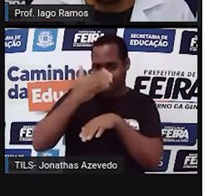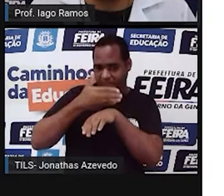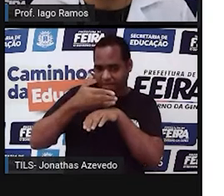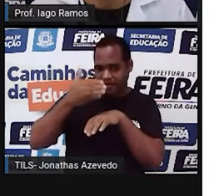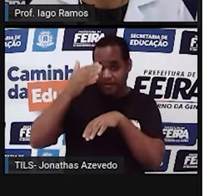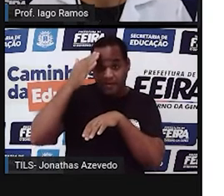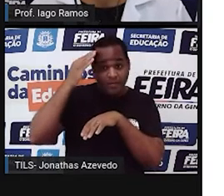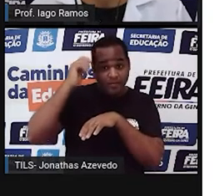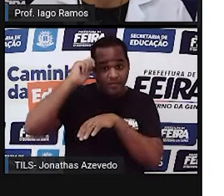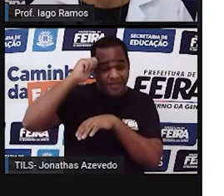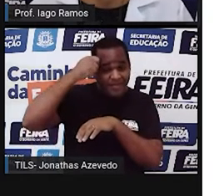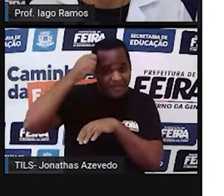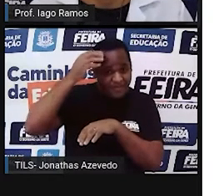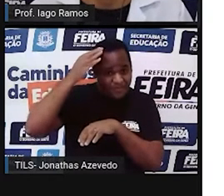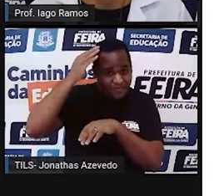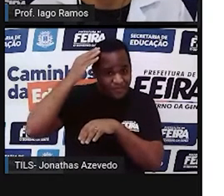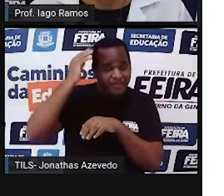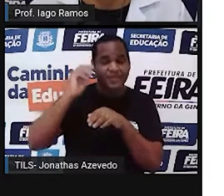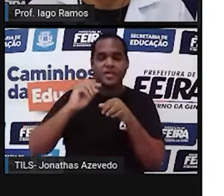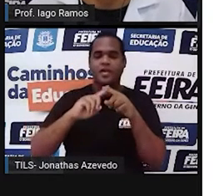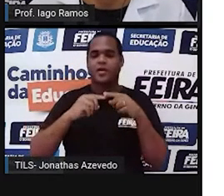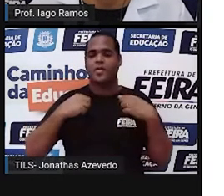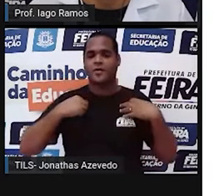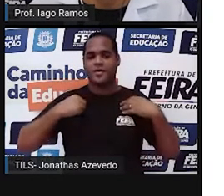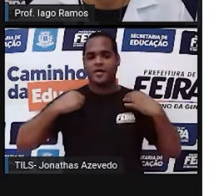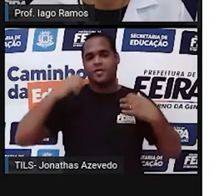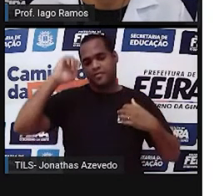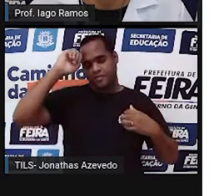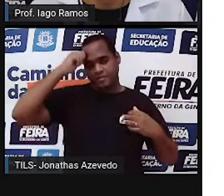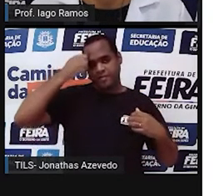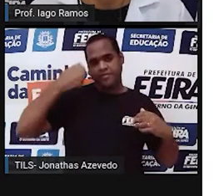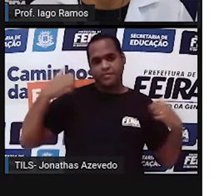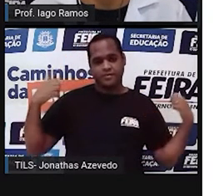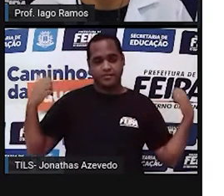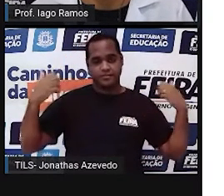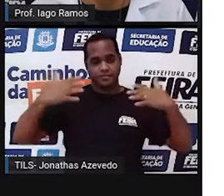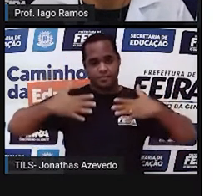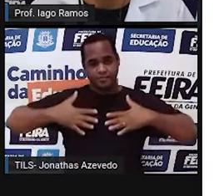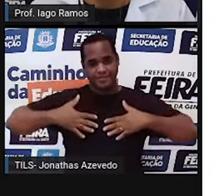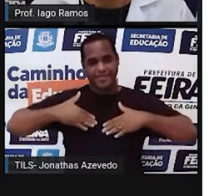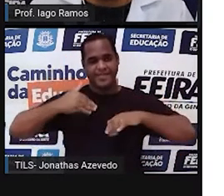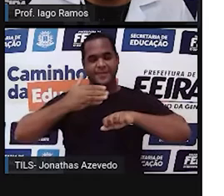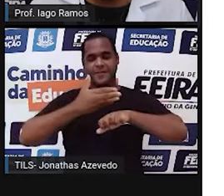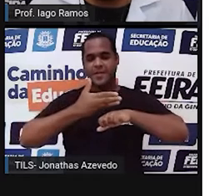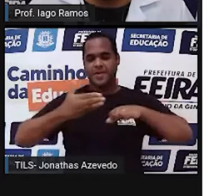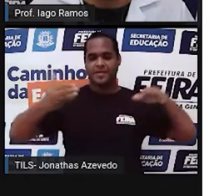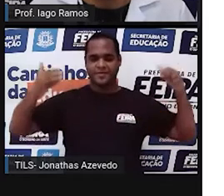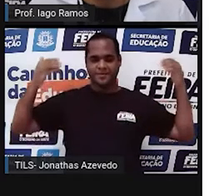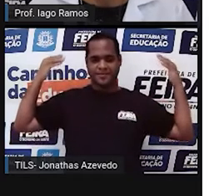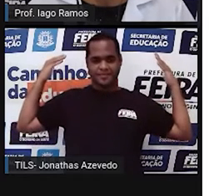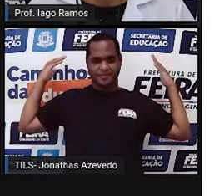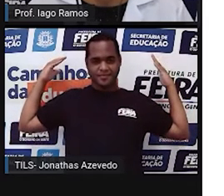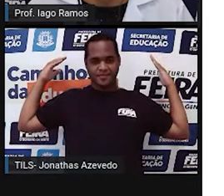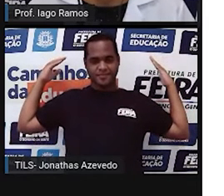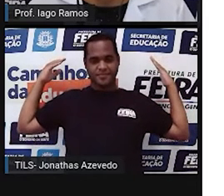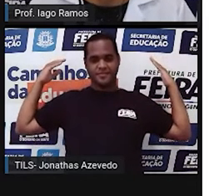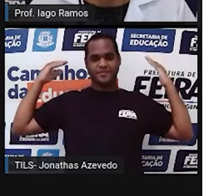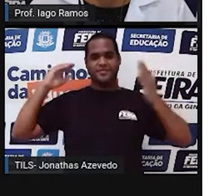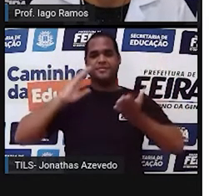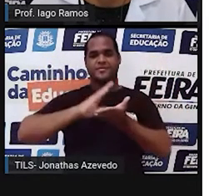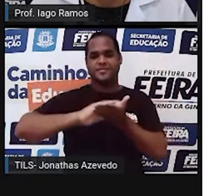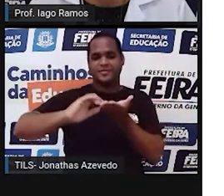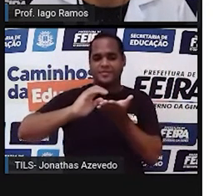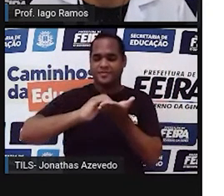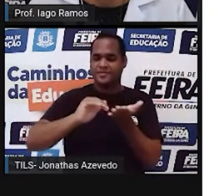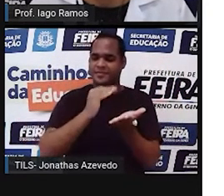ele é preto, estou vestindo aqui uma camisa preta, por cima um jaleco branco, e atrás de mim o cartaz que